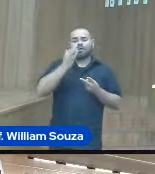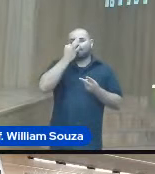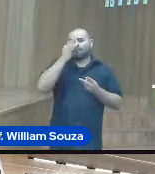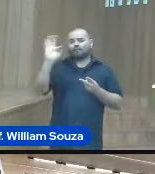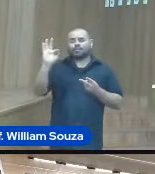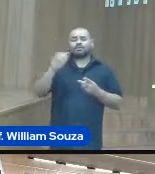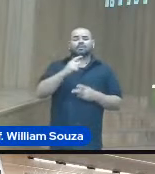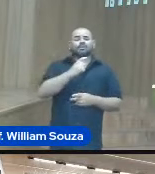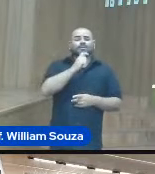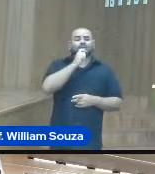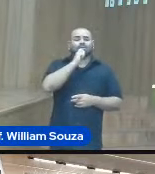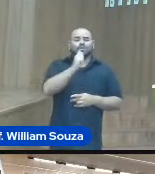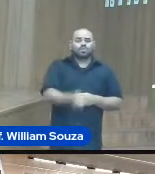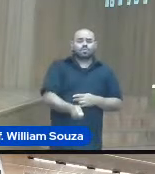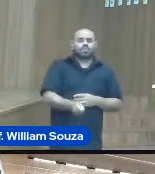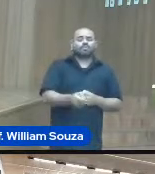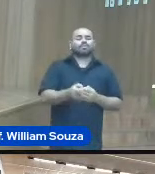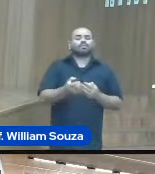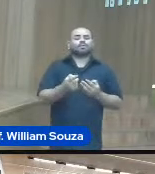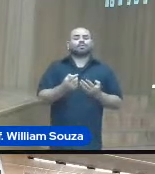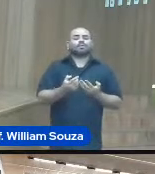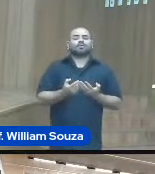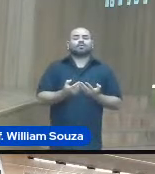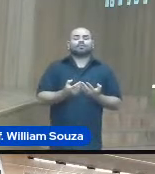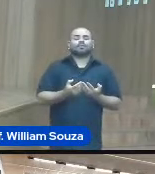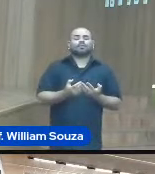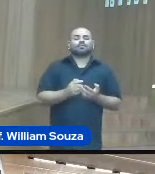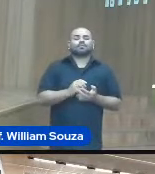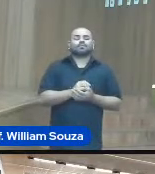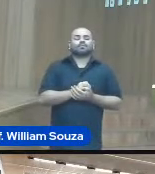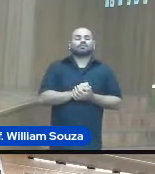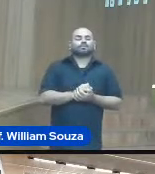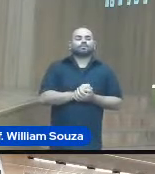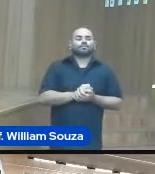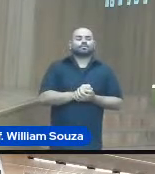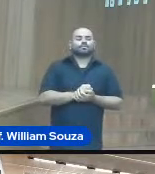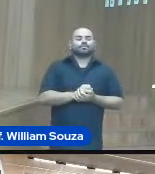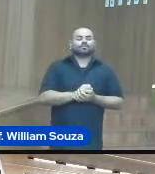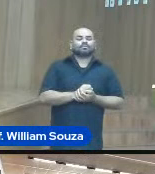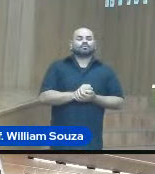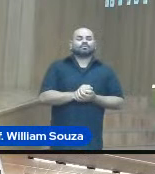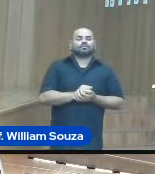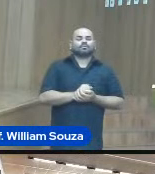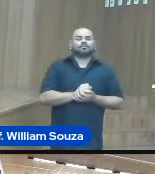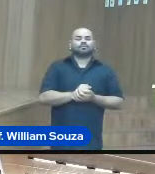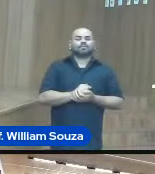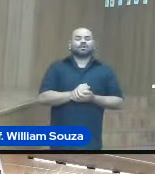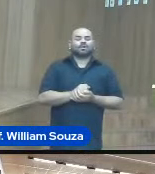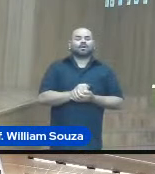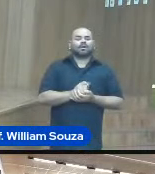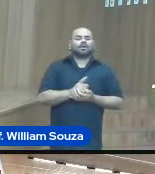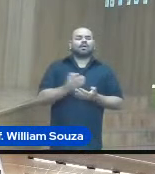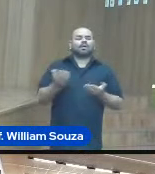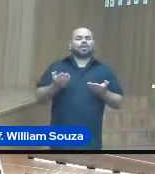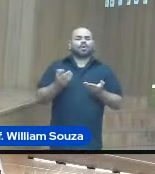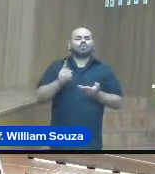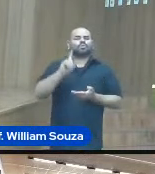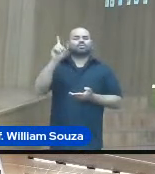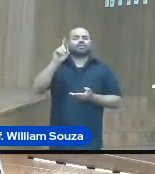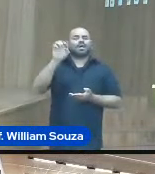húngaros, foram ali da região que hoje a gente chama de Hungria na